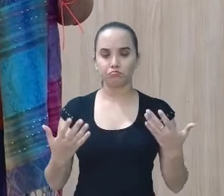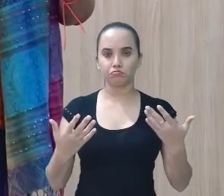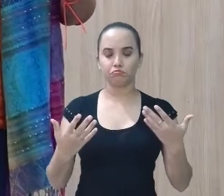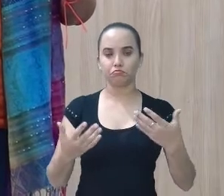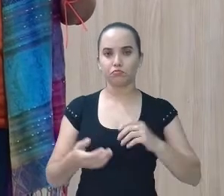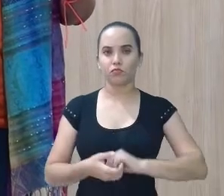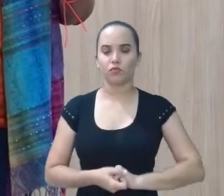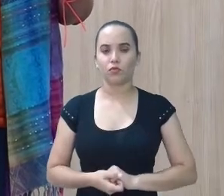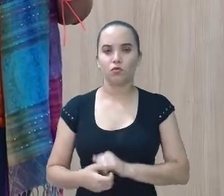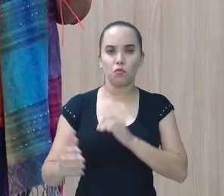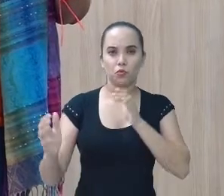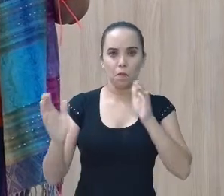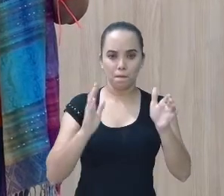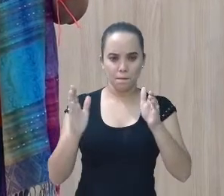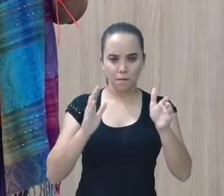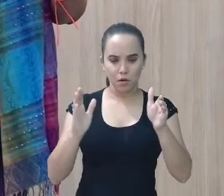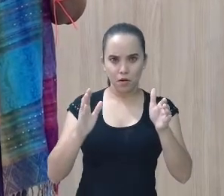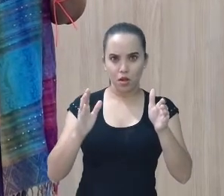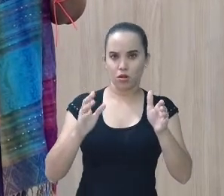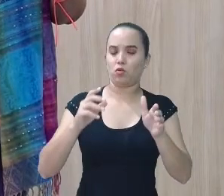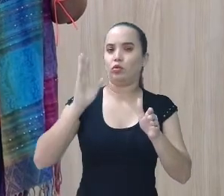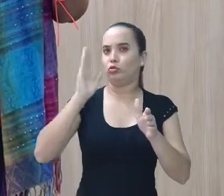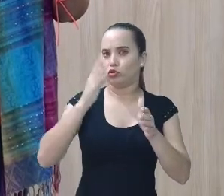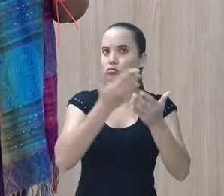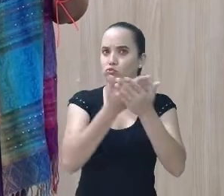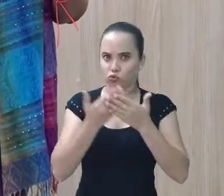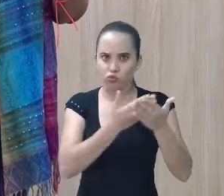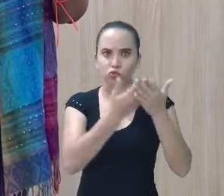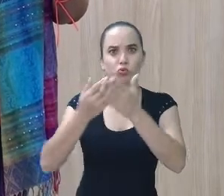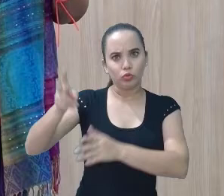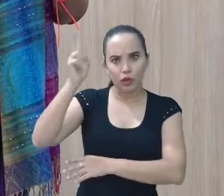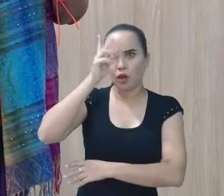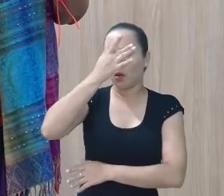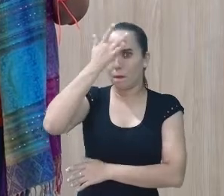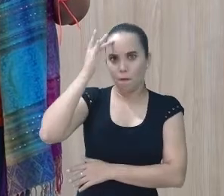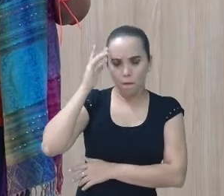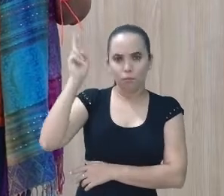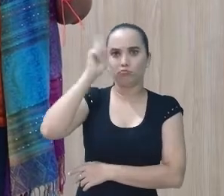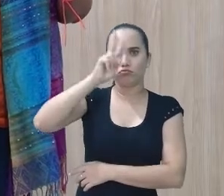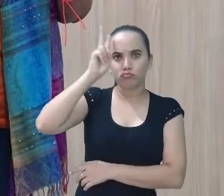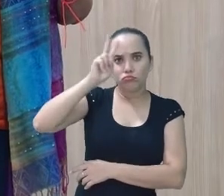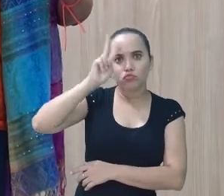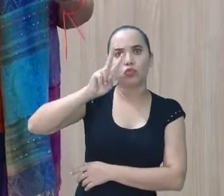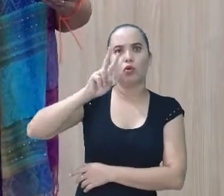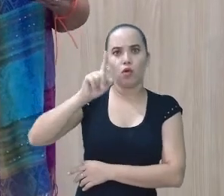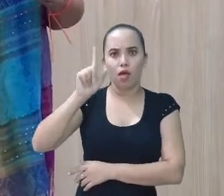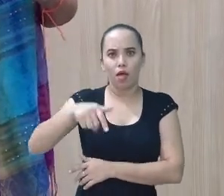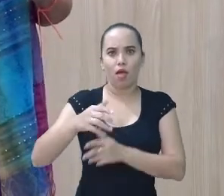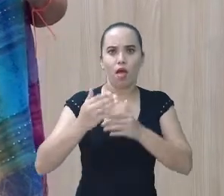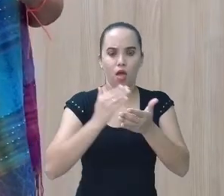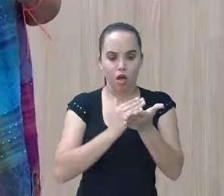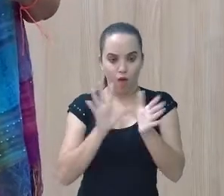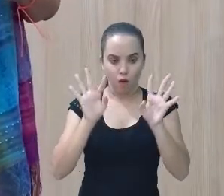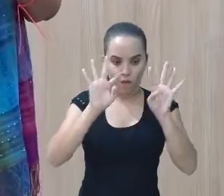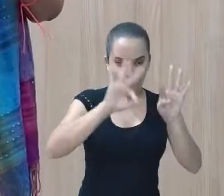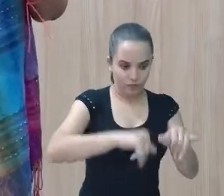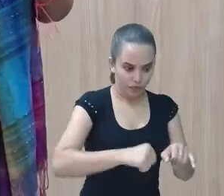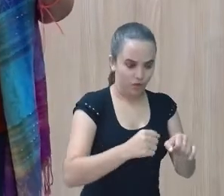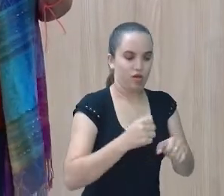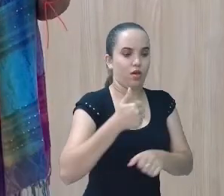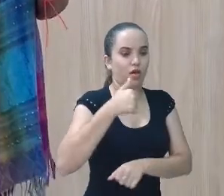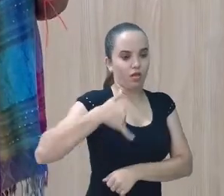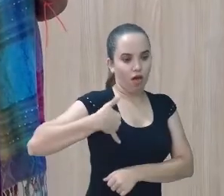a periodização dos historiadores, né, ele marca o fim da Idade Média e o início da Idade Moderna,